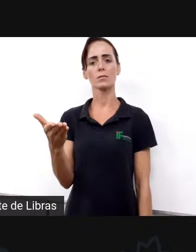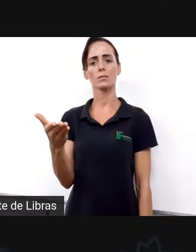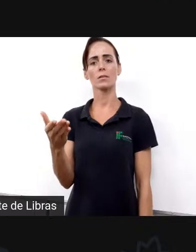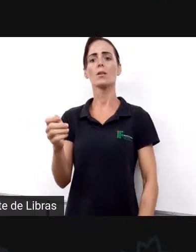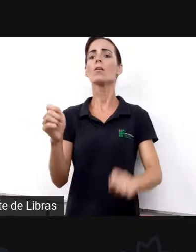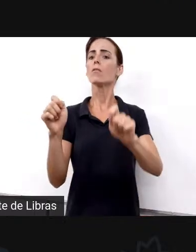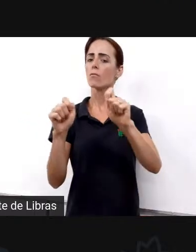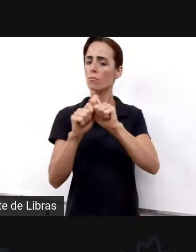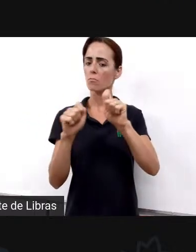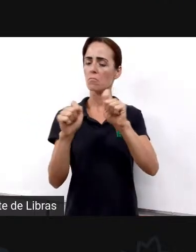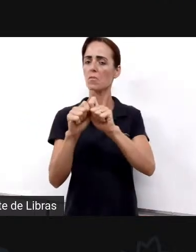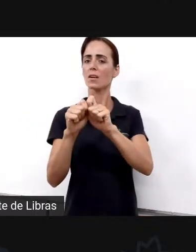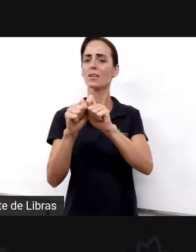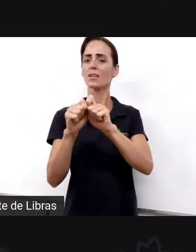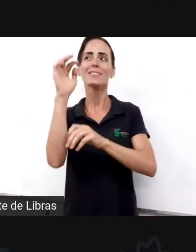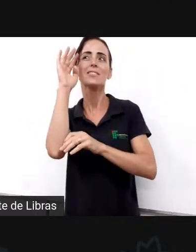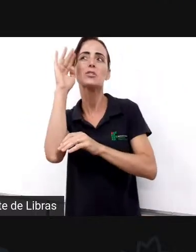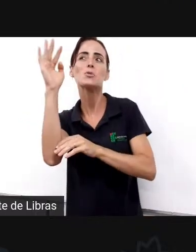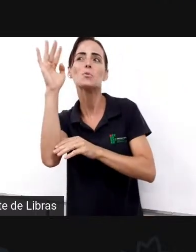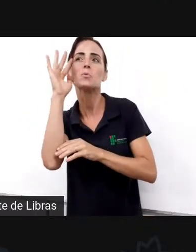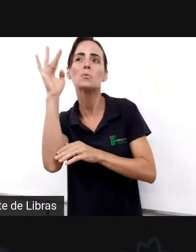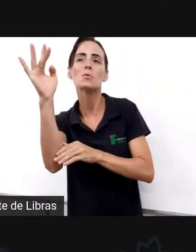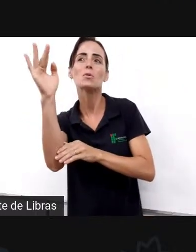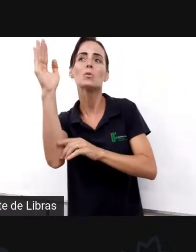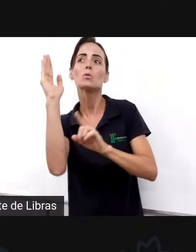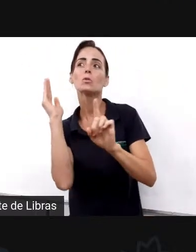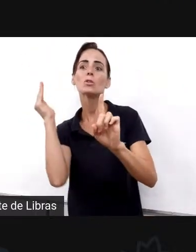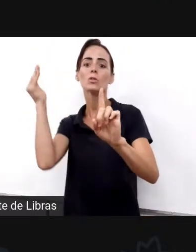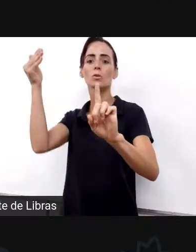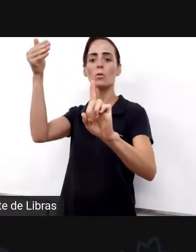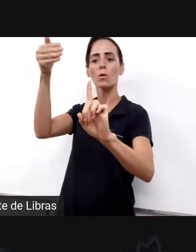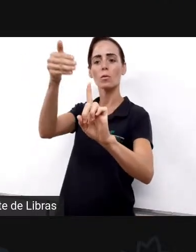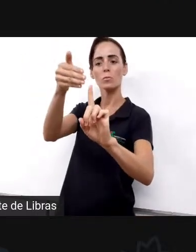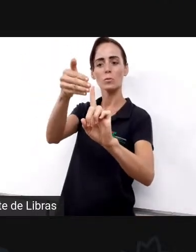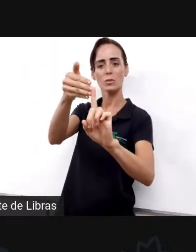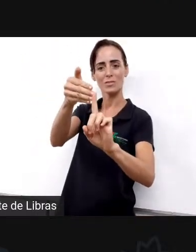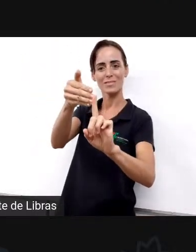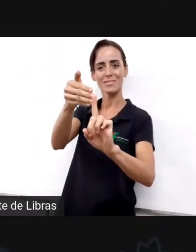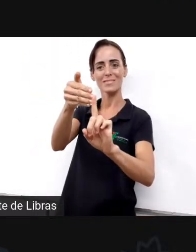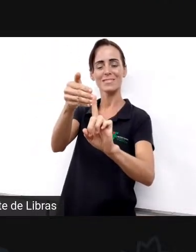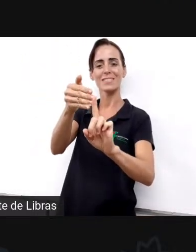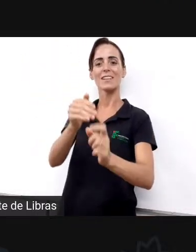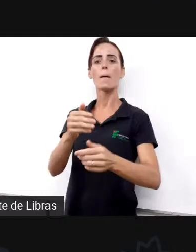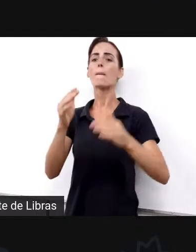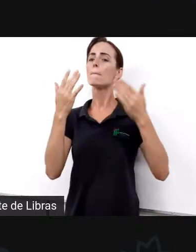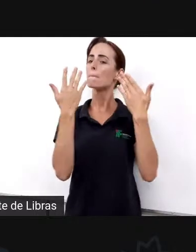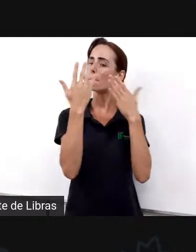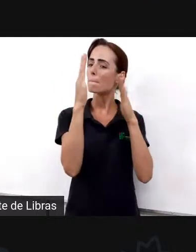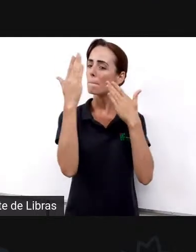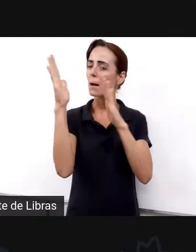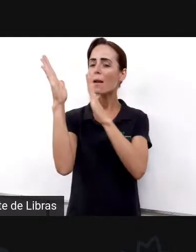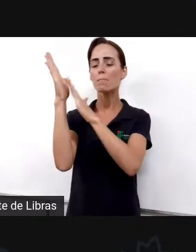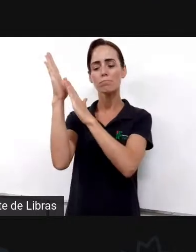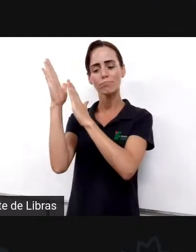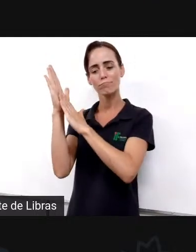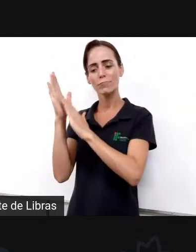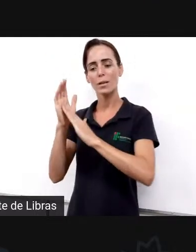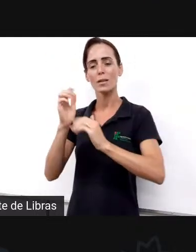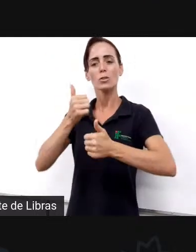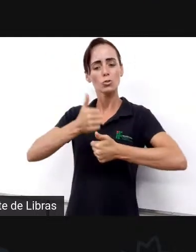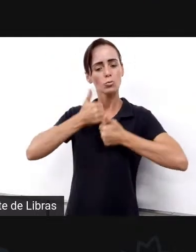os seus sonhos e objetivos. Parabéns, sucesso! E para